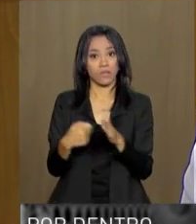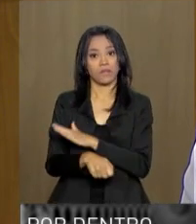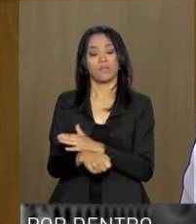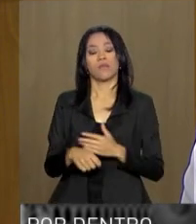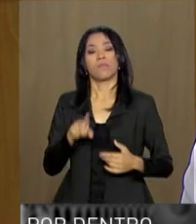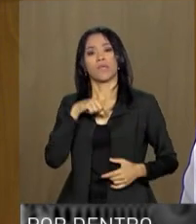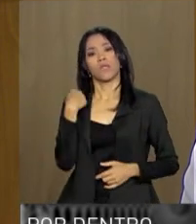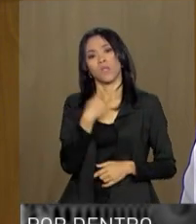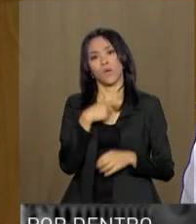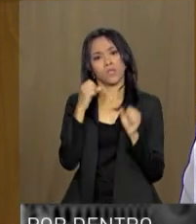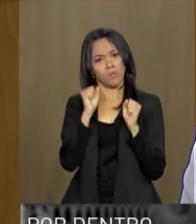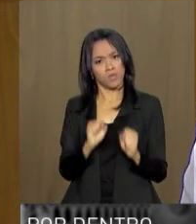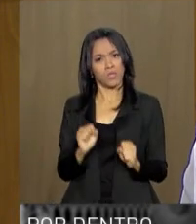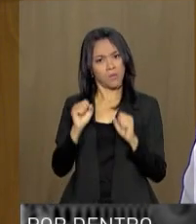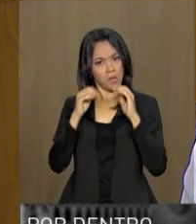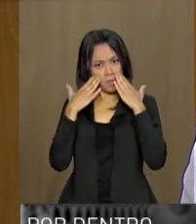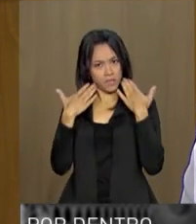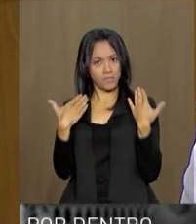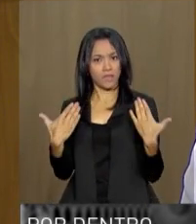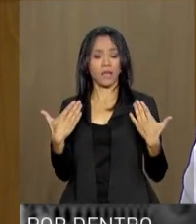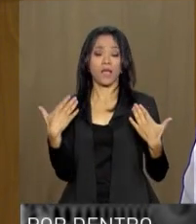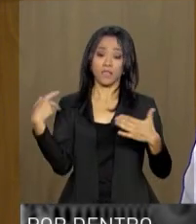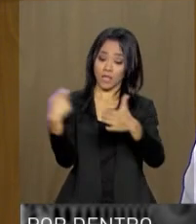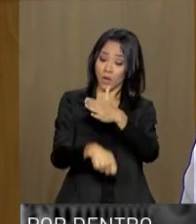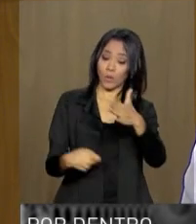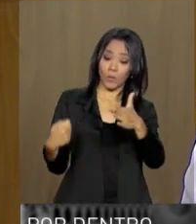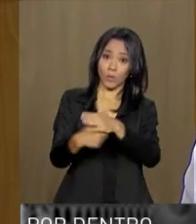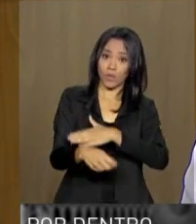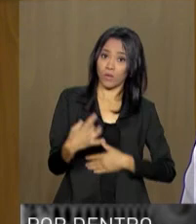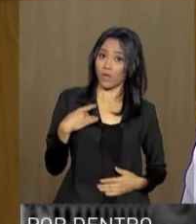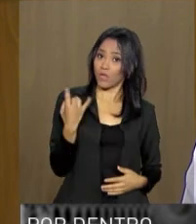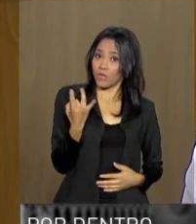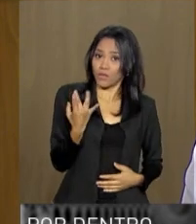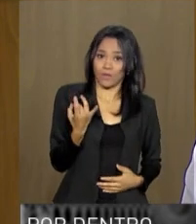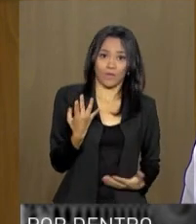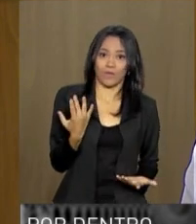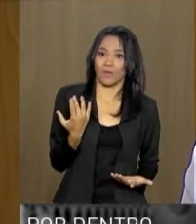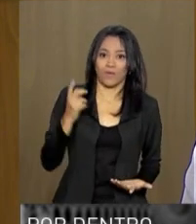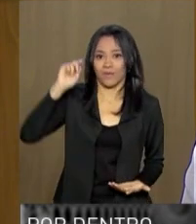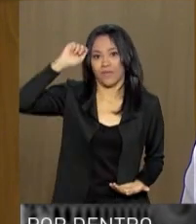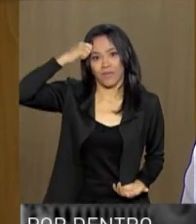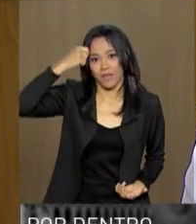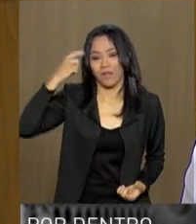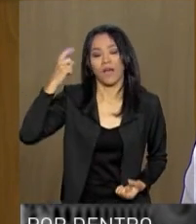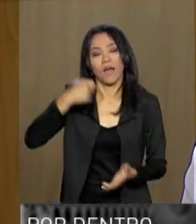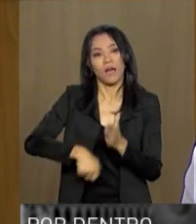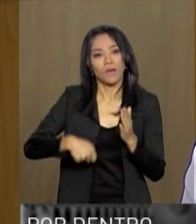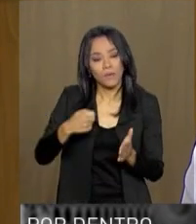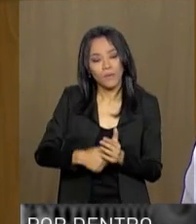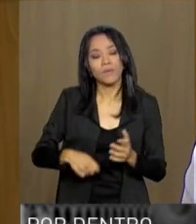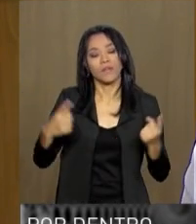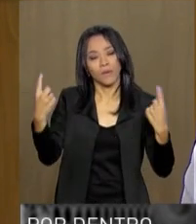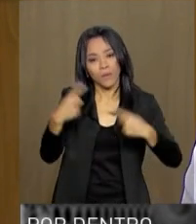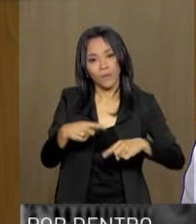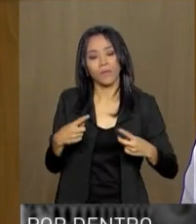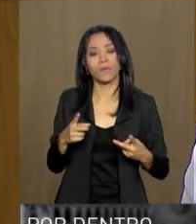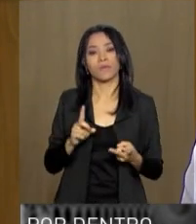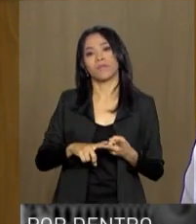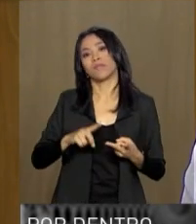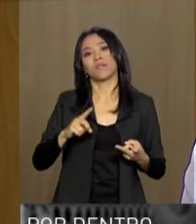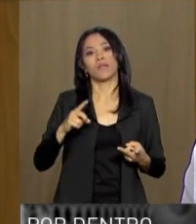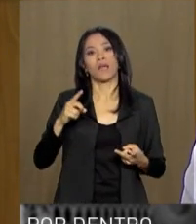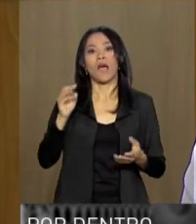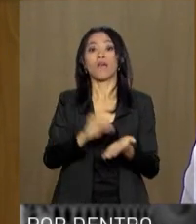mostrar que que essa luta não é só do negro na luta contra o racismo a luta contra a desigualdade social a luta